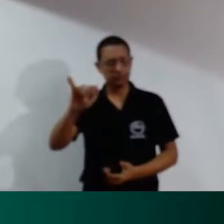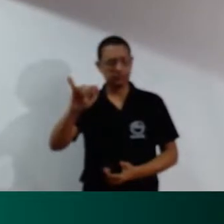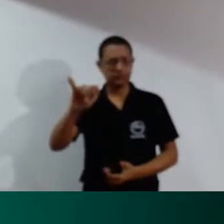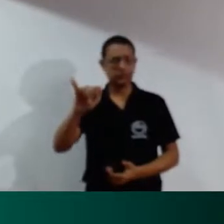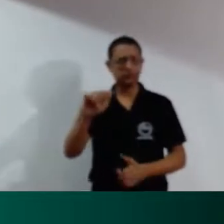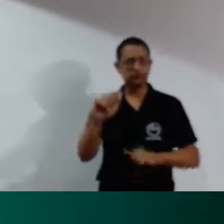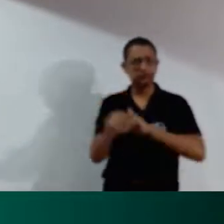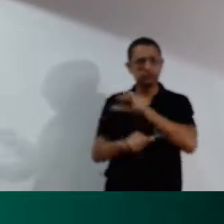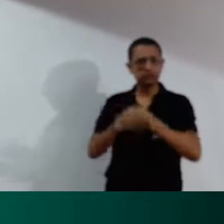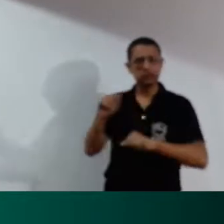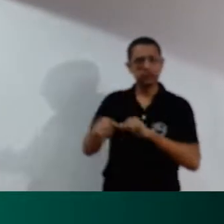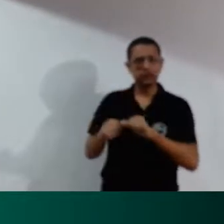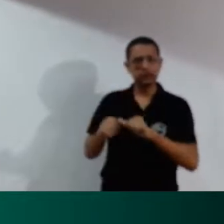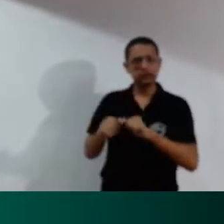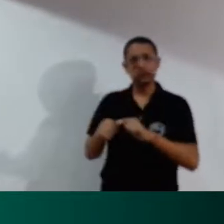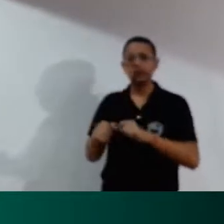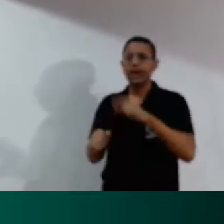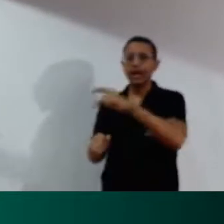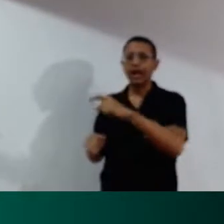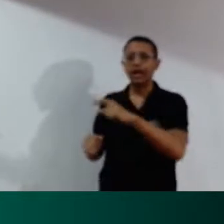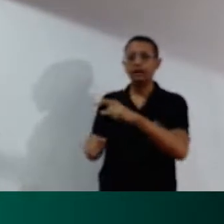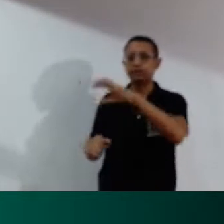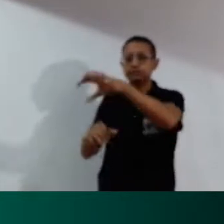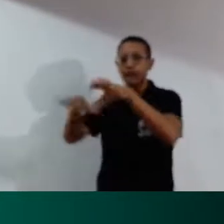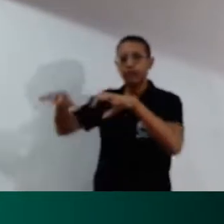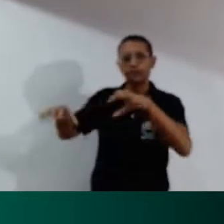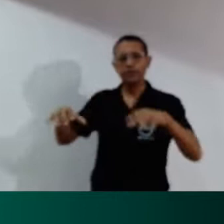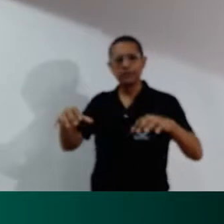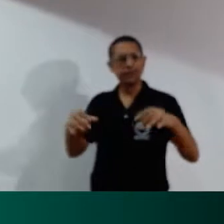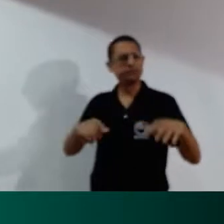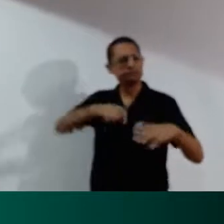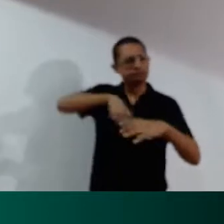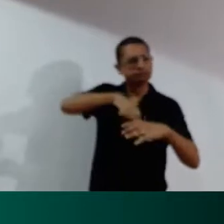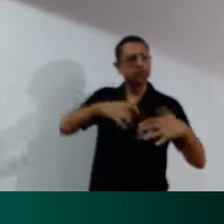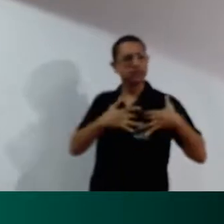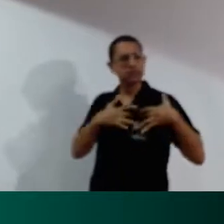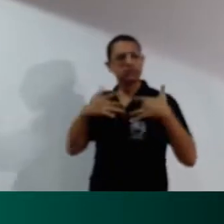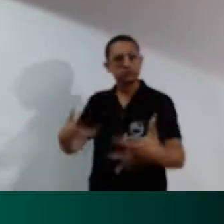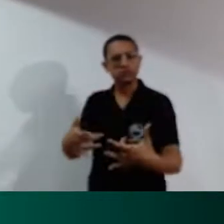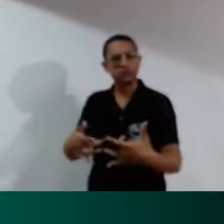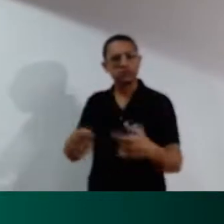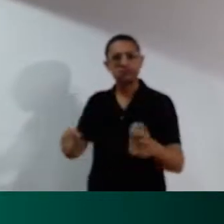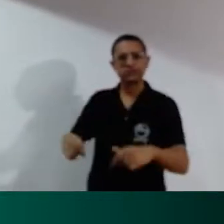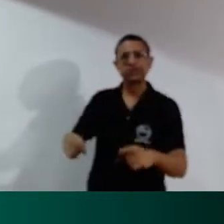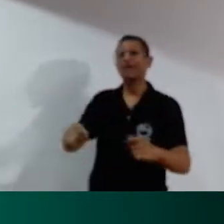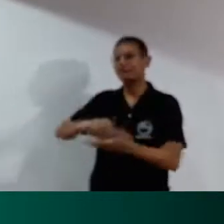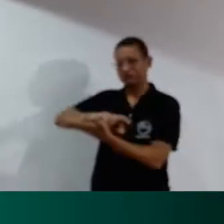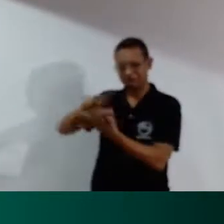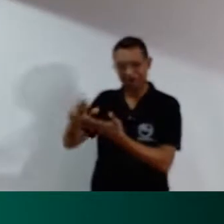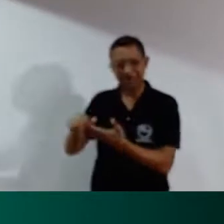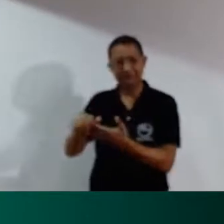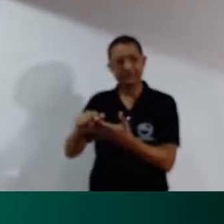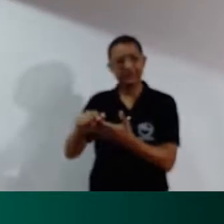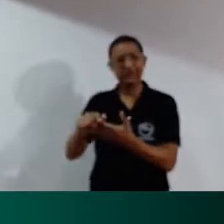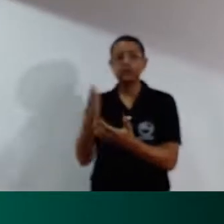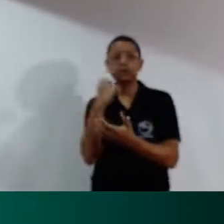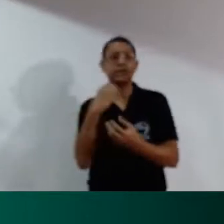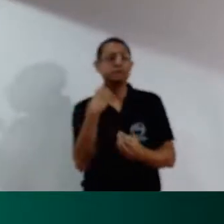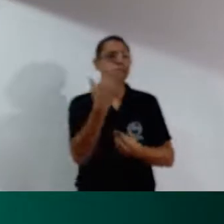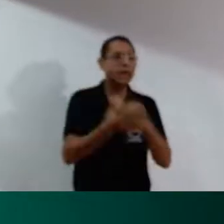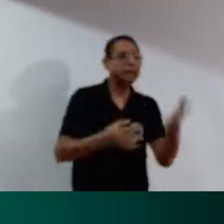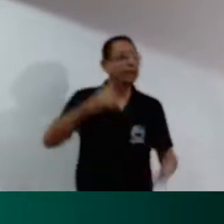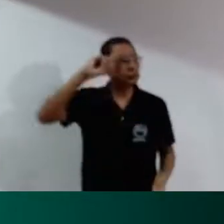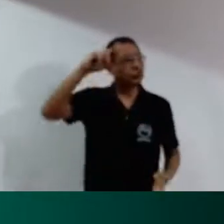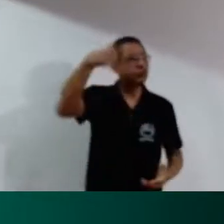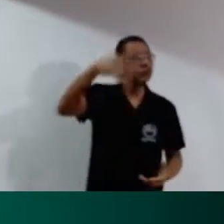cozinha solidárias entregando em torno de 130 A 140mil Alimentações vivo e parece